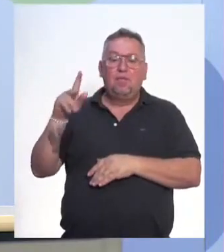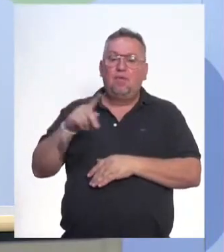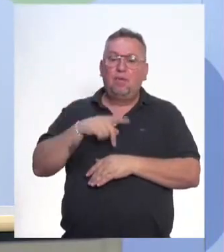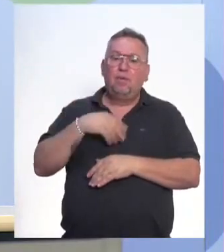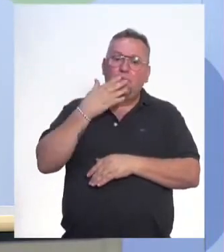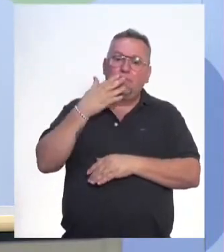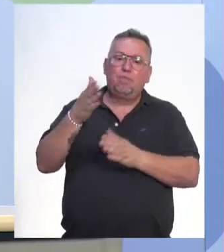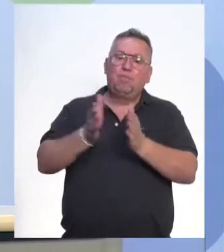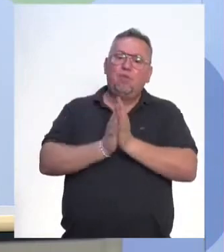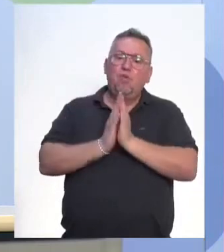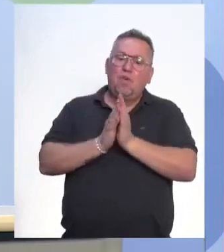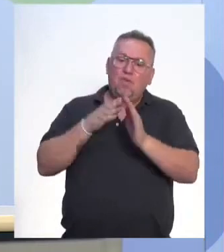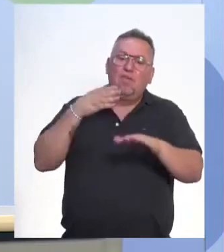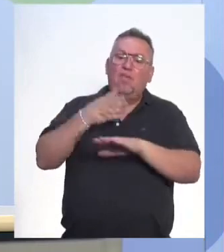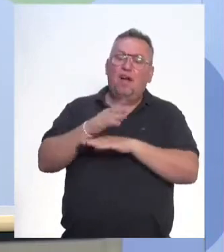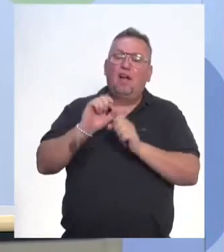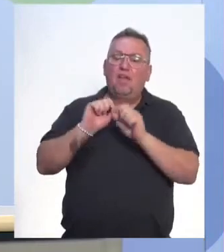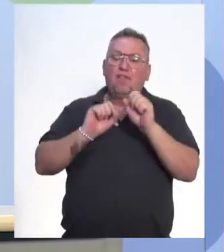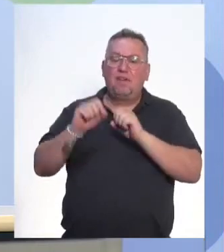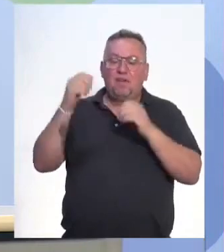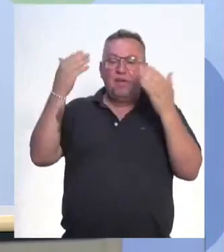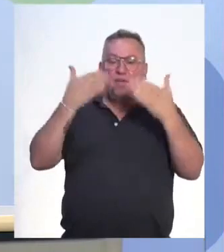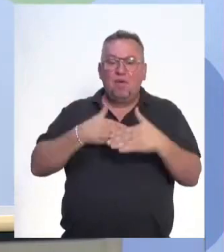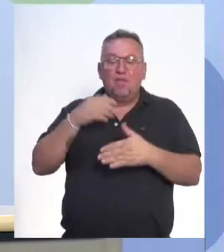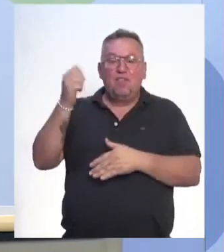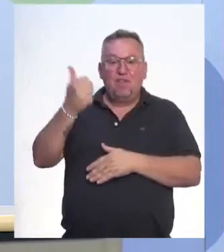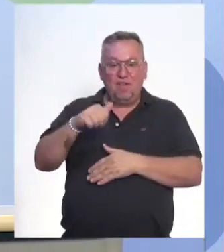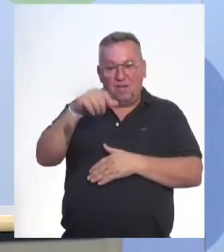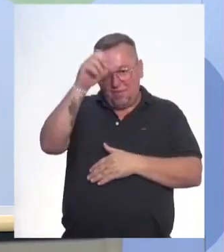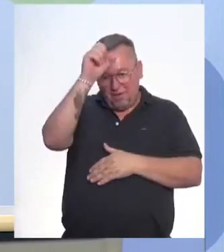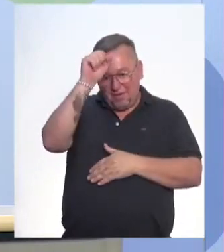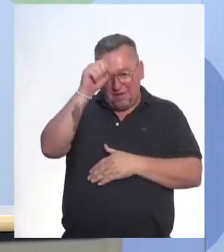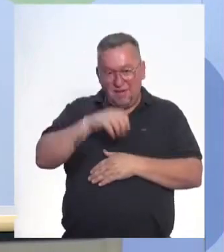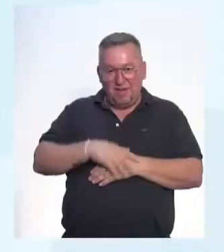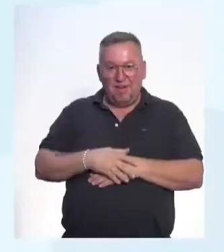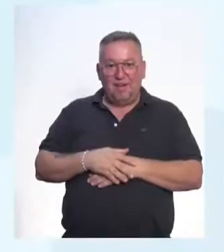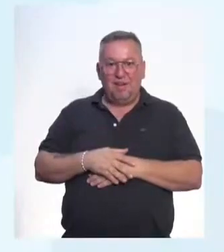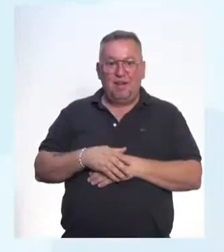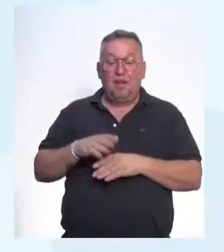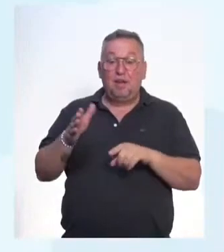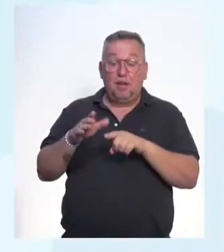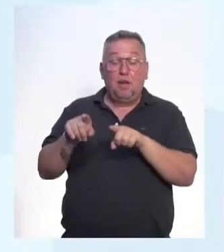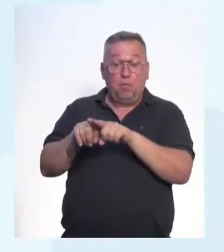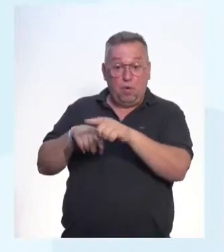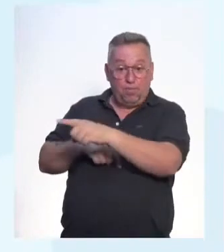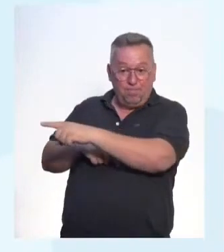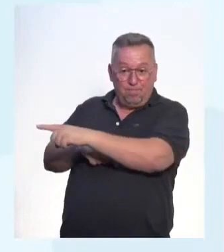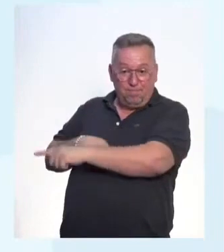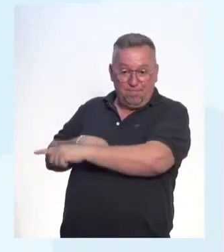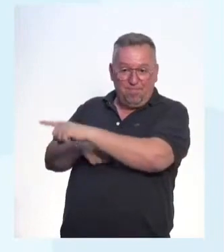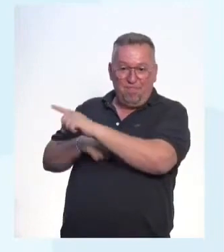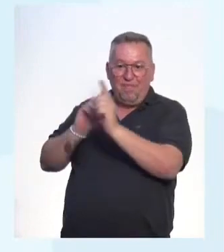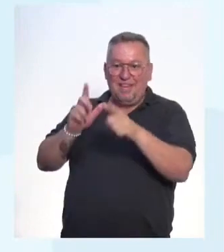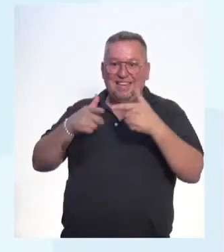pedindo, por favor, vão lá, façam essas provas de avaliação de aprendizagem em processo. E avaliem a nossa aula. Põe um